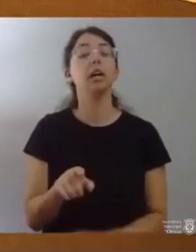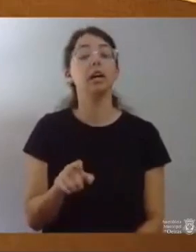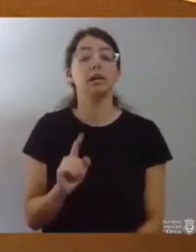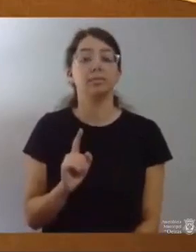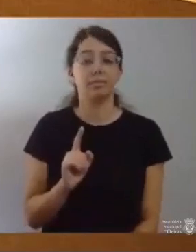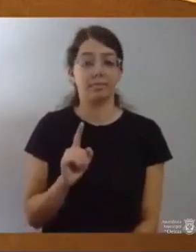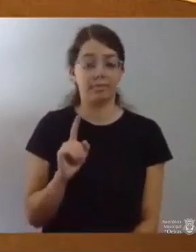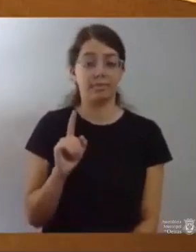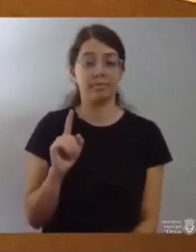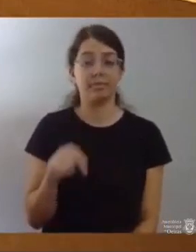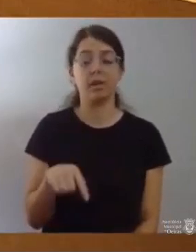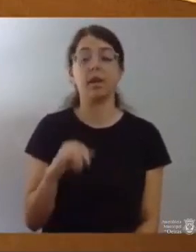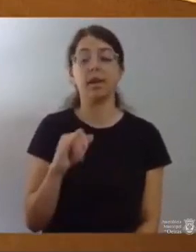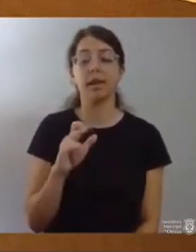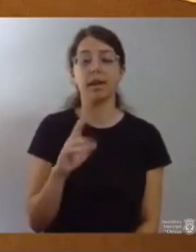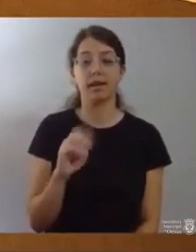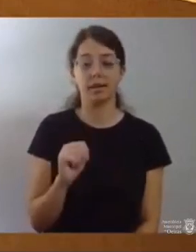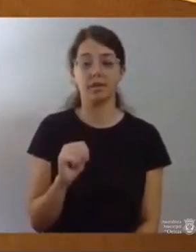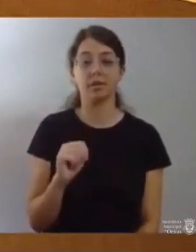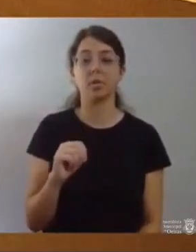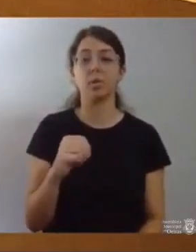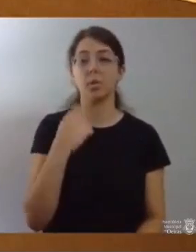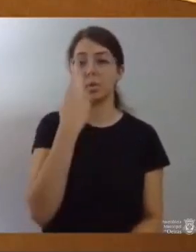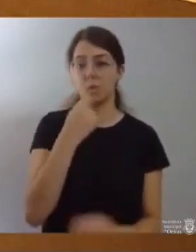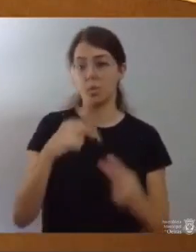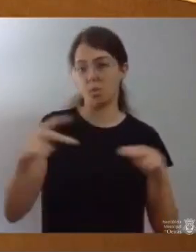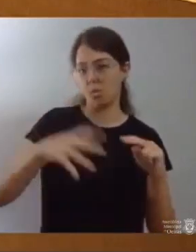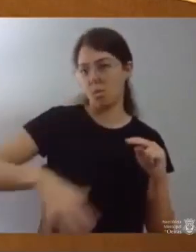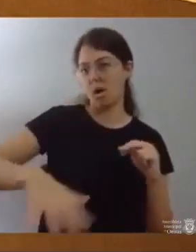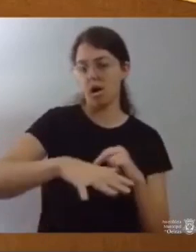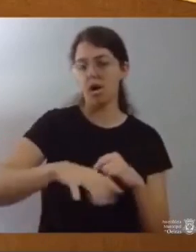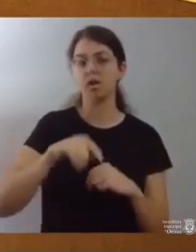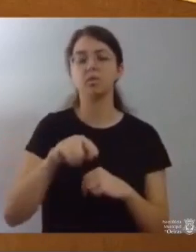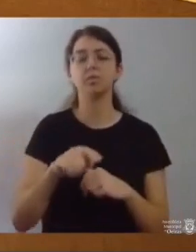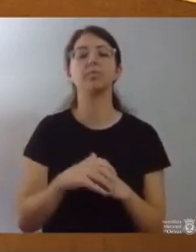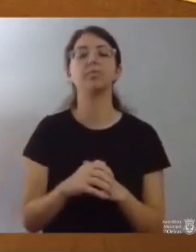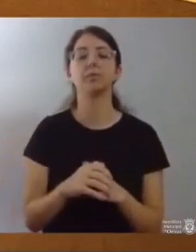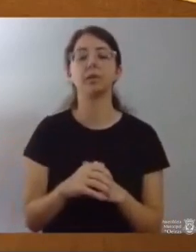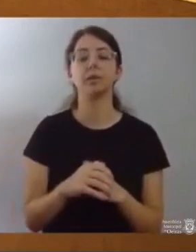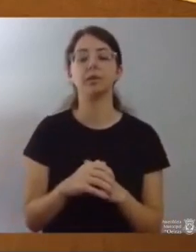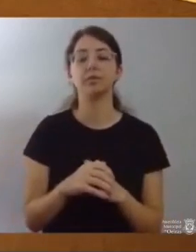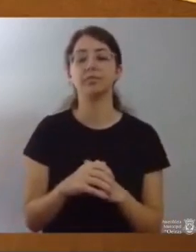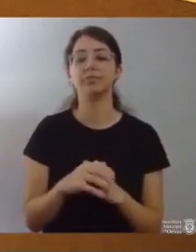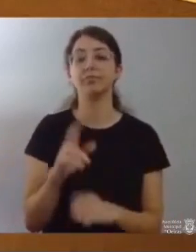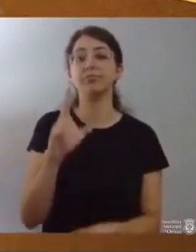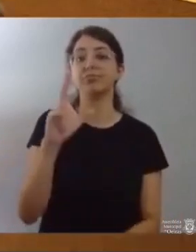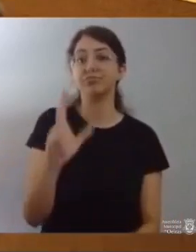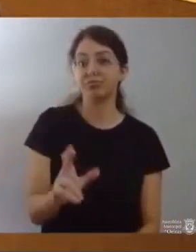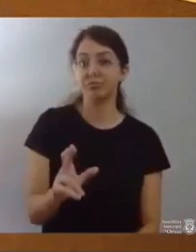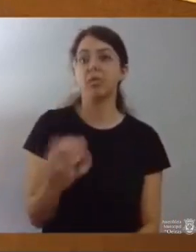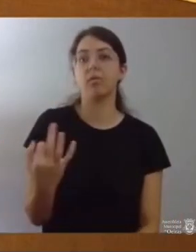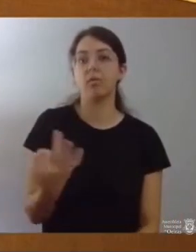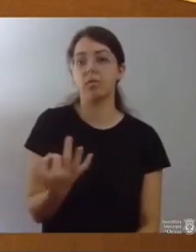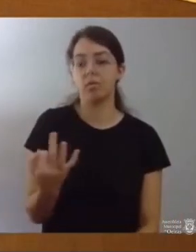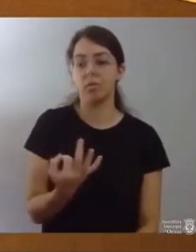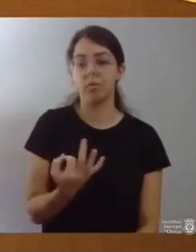o IRS no Conselho do Oeiras ter sido reduzido já no